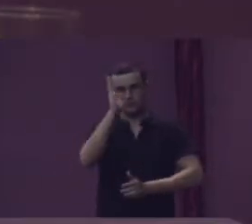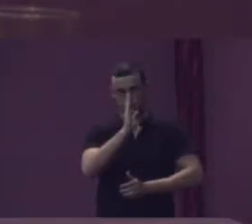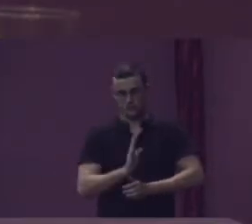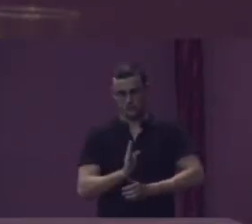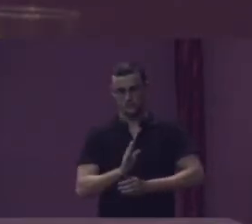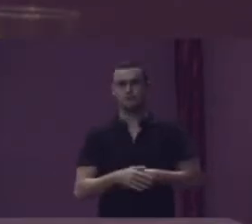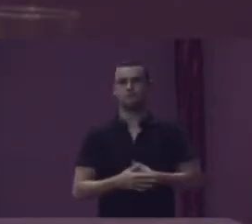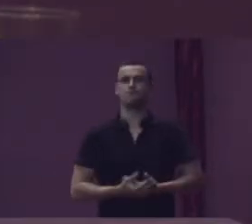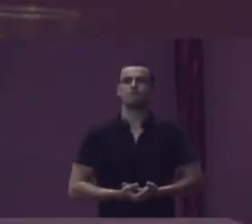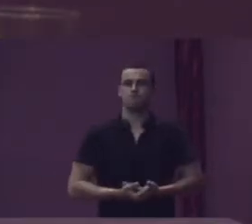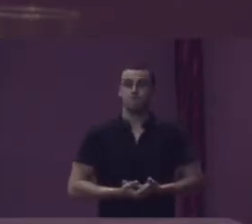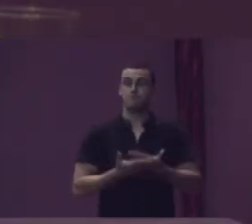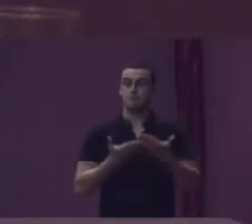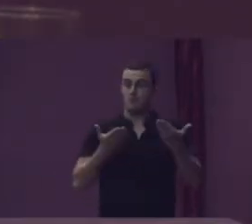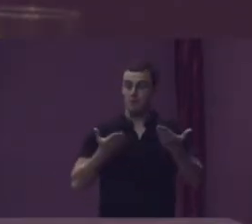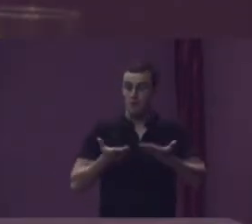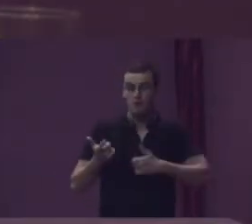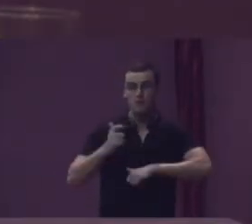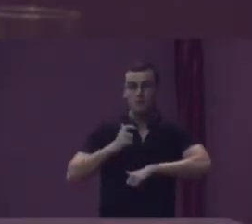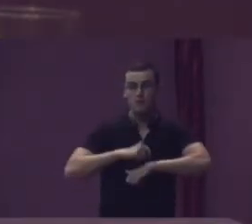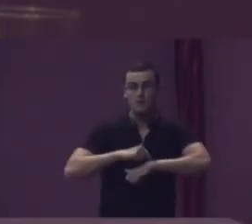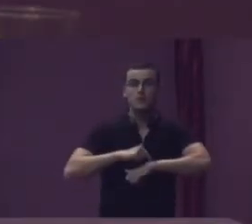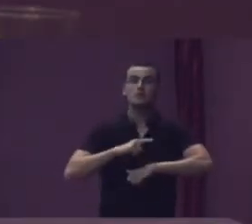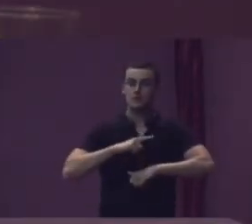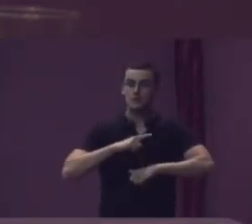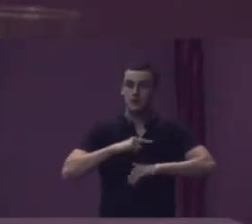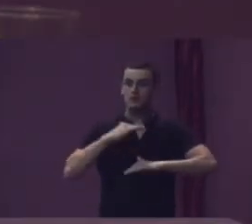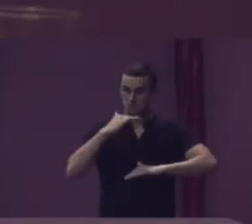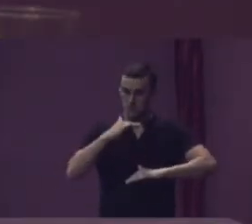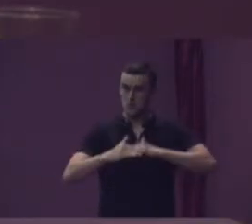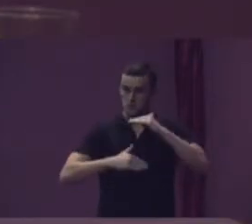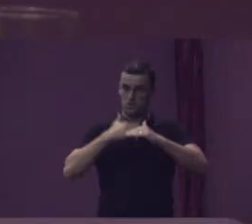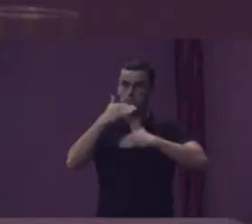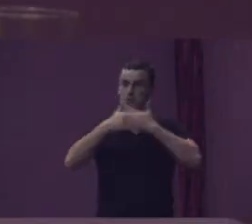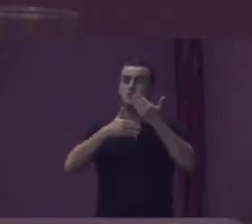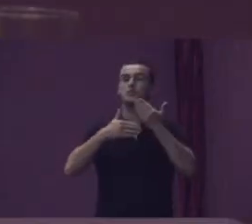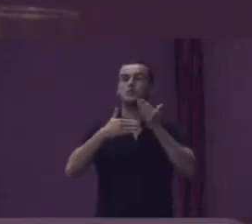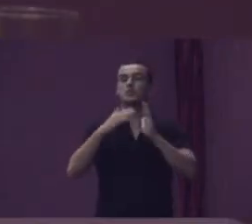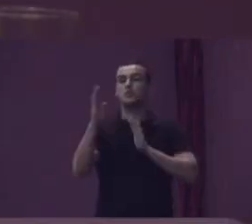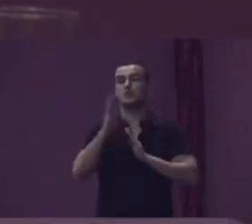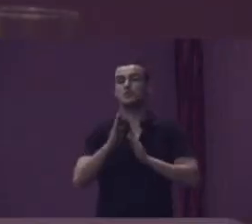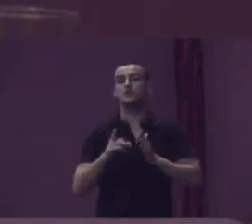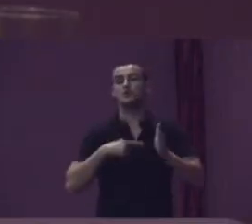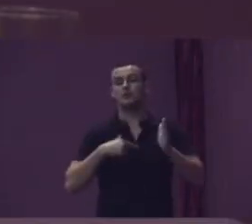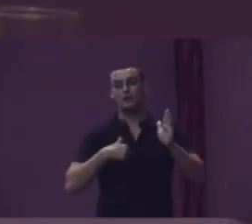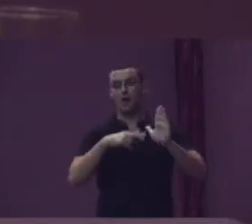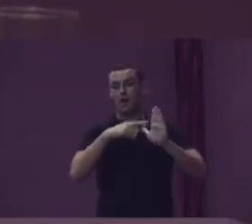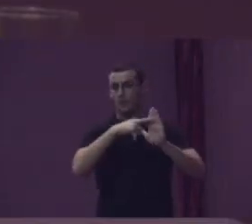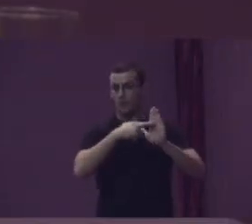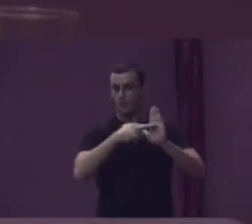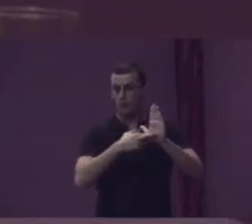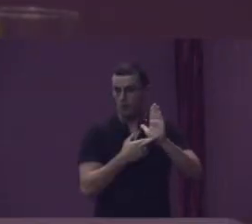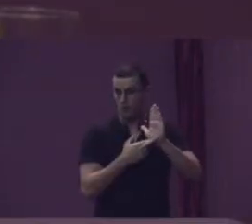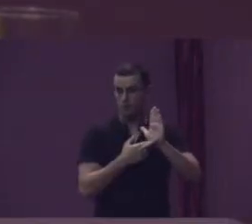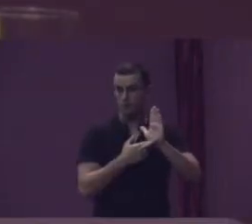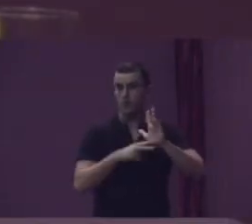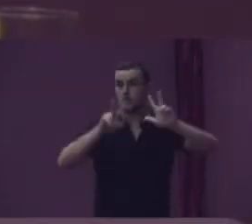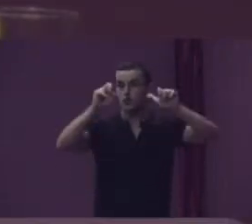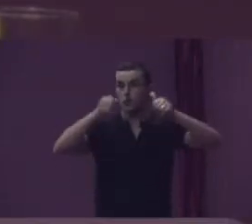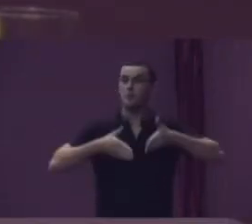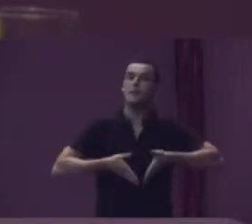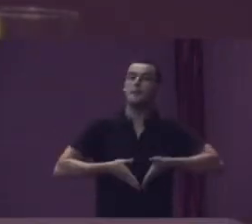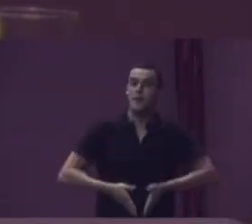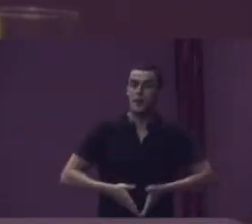nosso argumento é que está em desenvolvimento no Brasil um sistema de normas em torno do parto e do nascimento, no qual a prática